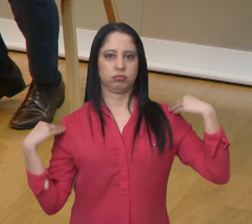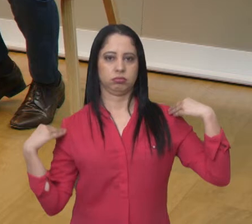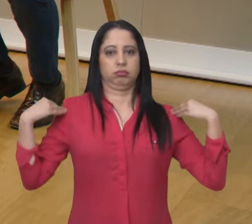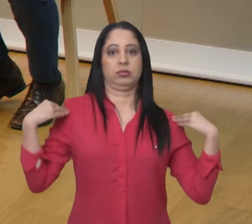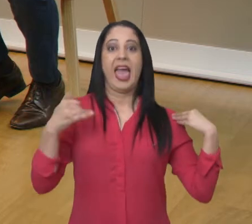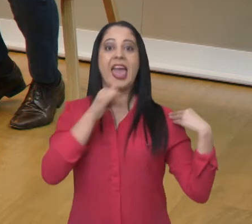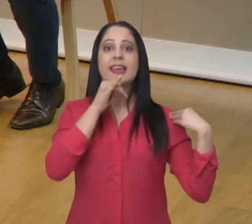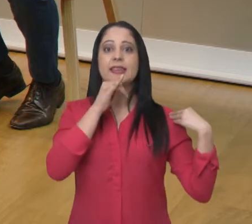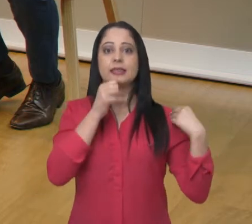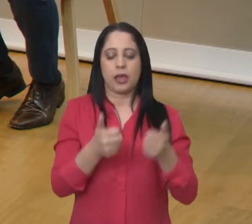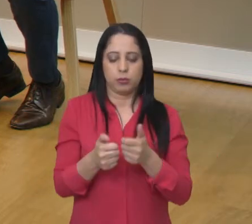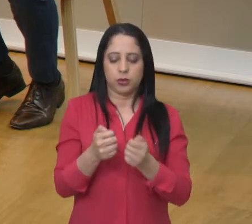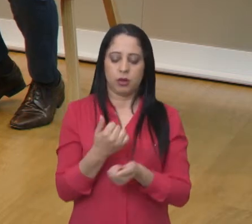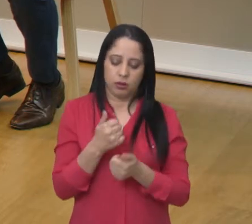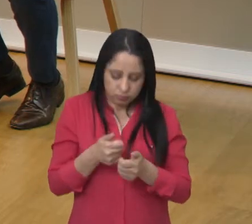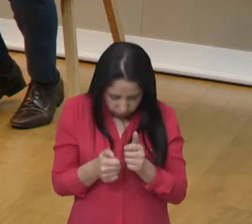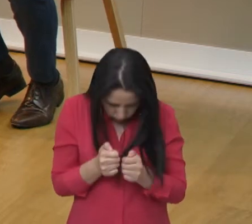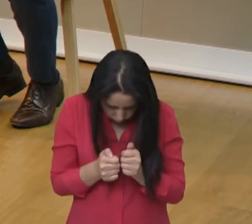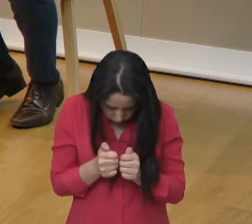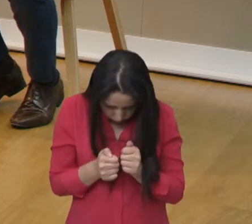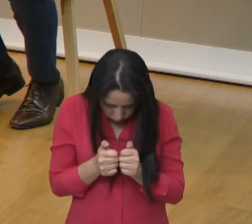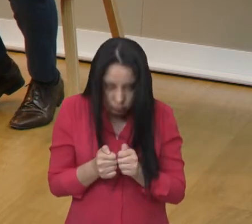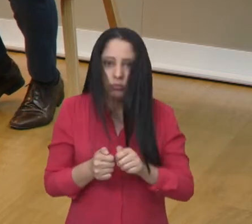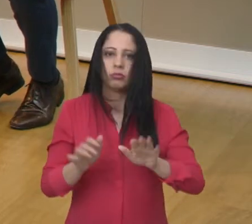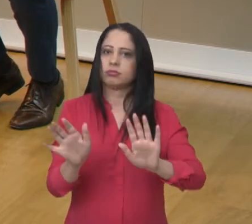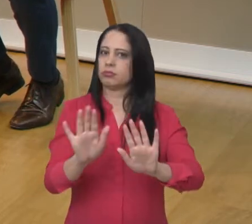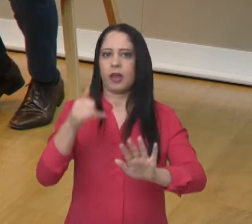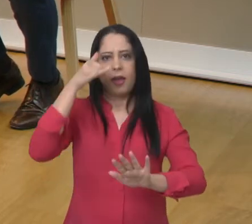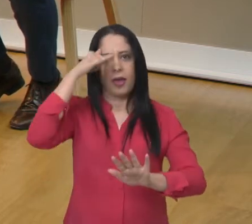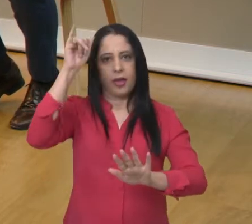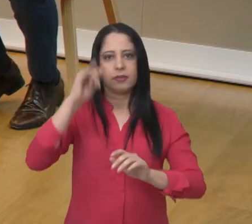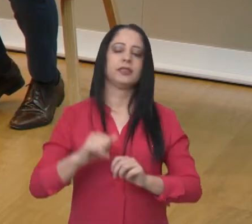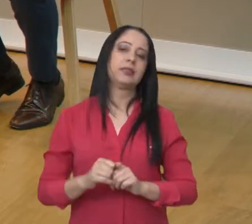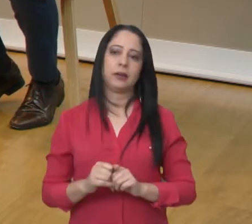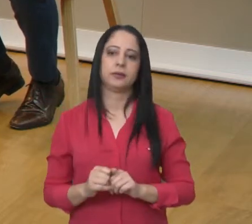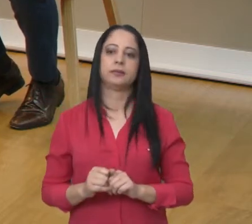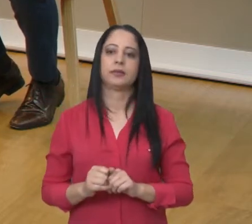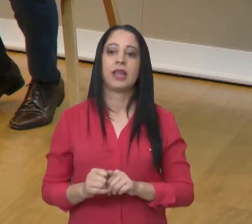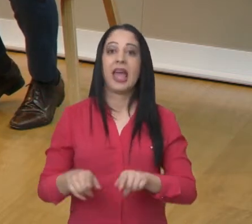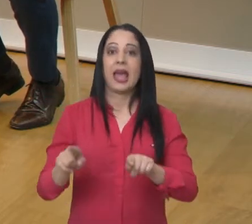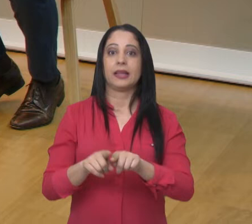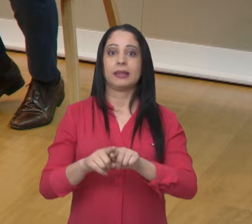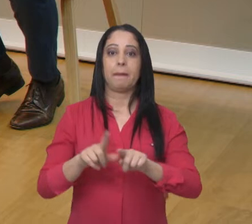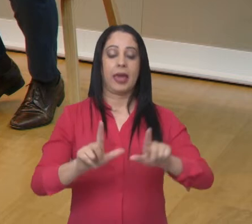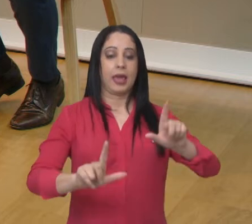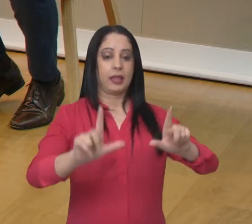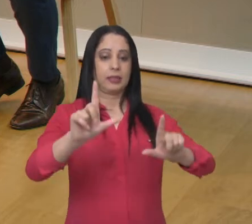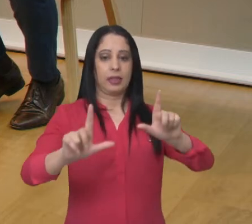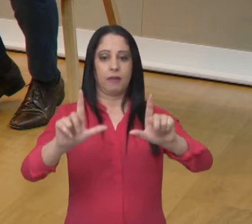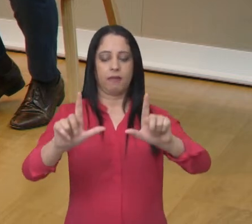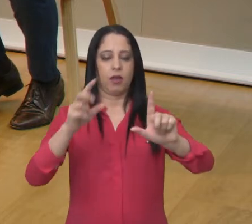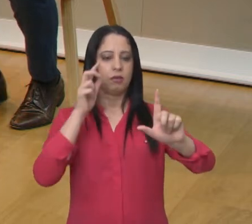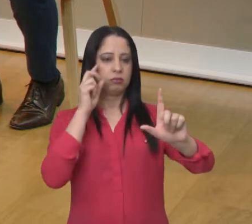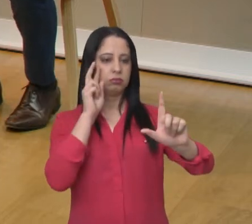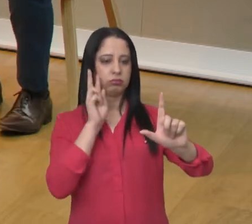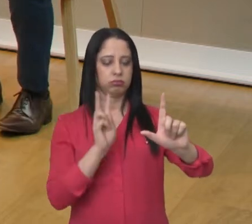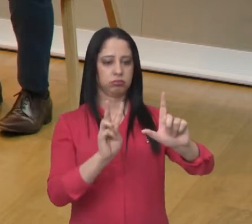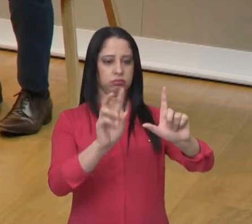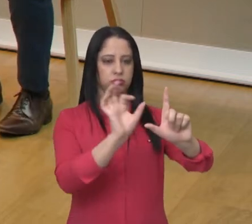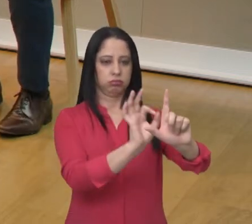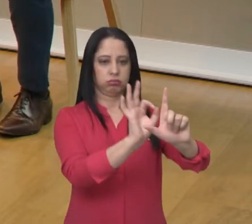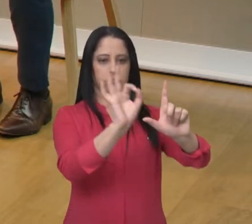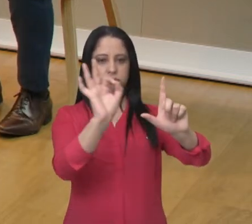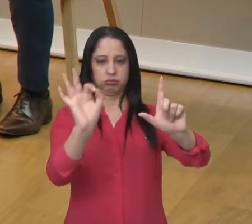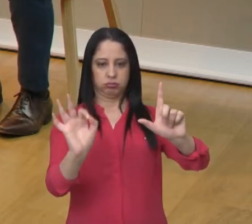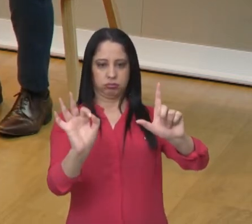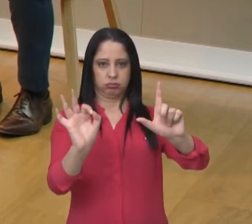estiver usando o celular, que é aquela postura de ficar com a cabeça... Isso. E também ter cuidado com TVs, notebook, para que esteja na altura dos olhos. Qualquer aparelho,